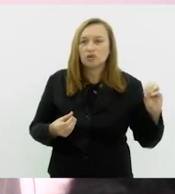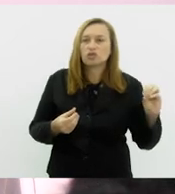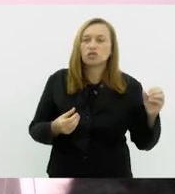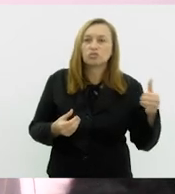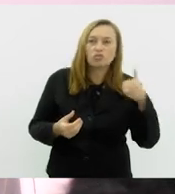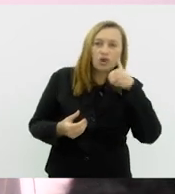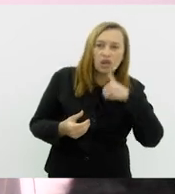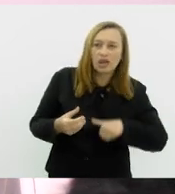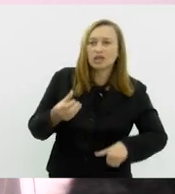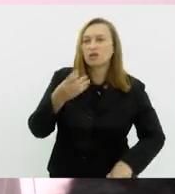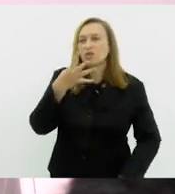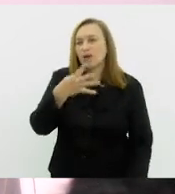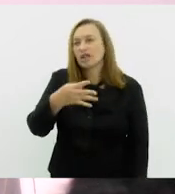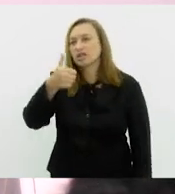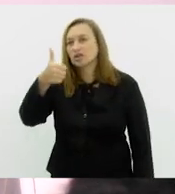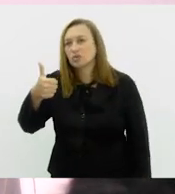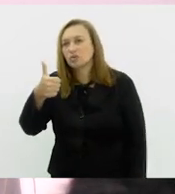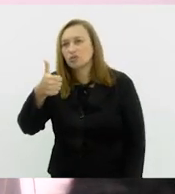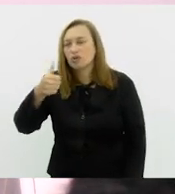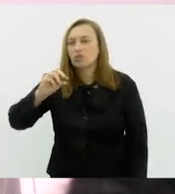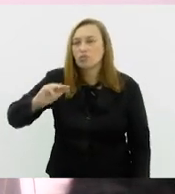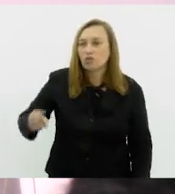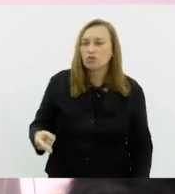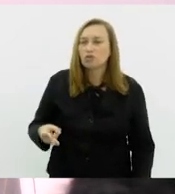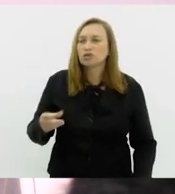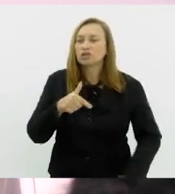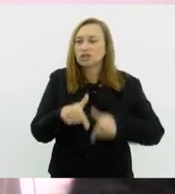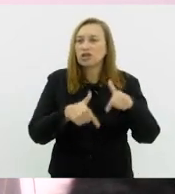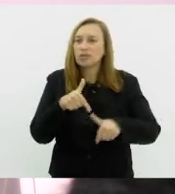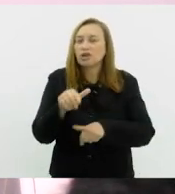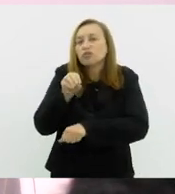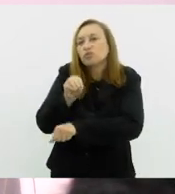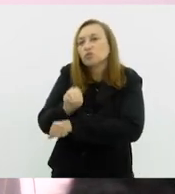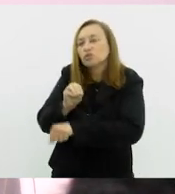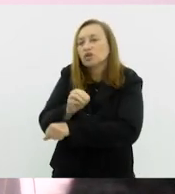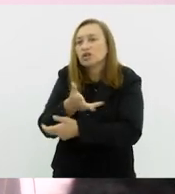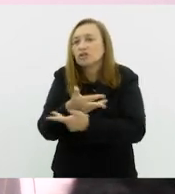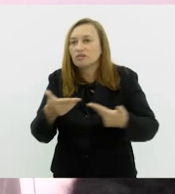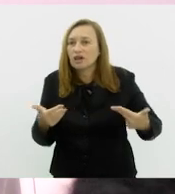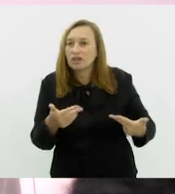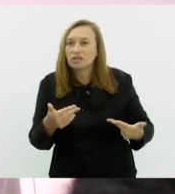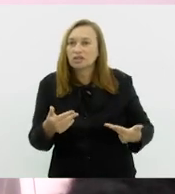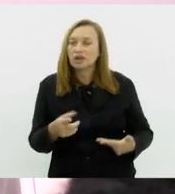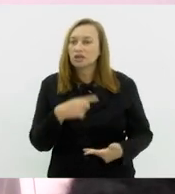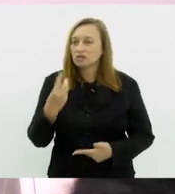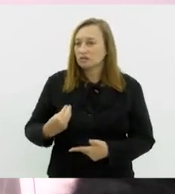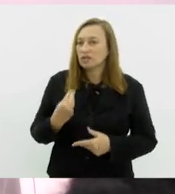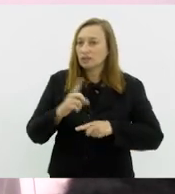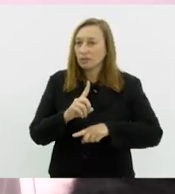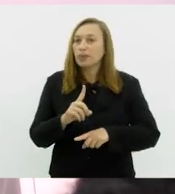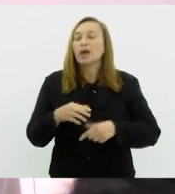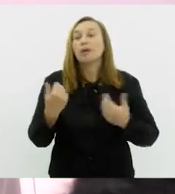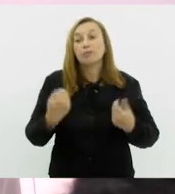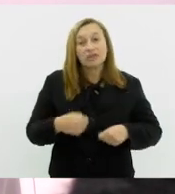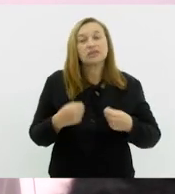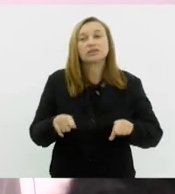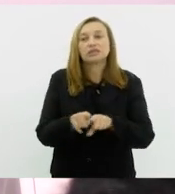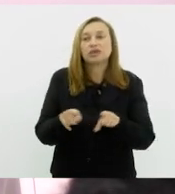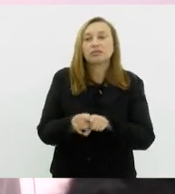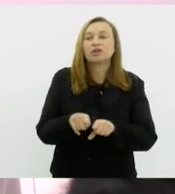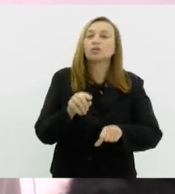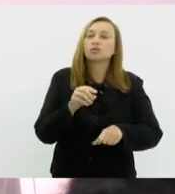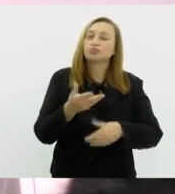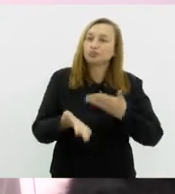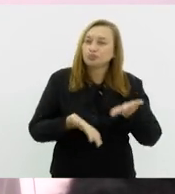milhões de homens relacionados ao trabalho de cuidado é bastante gente. Relacionado à nossa presença, não. Então, acho que a gente precisa também ter esses